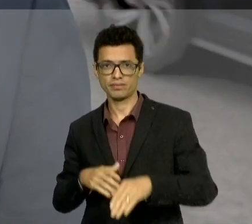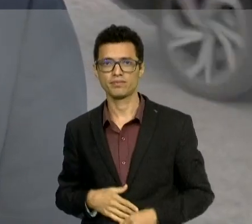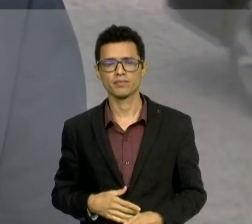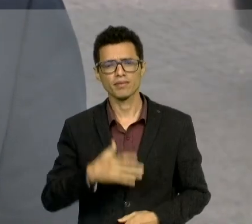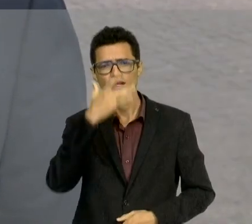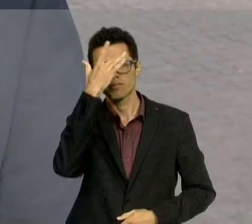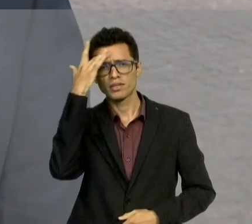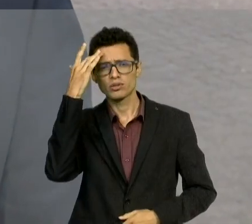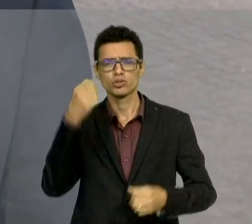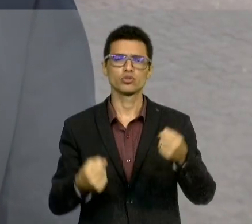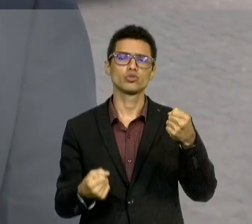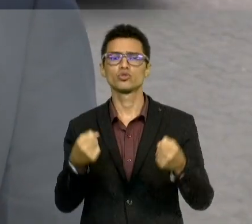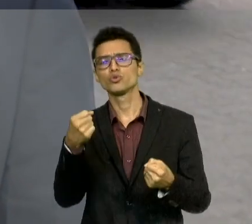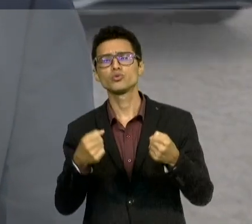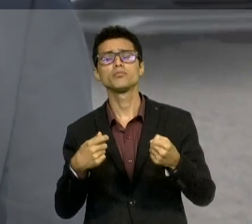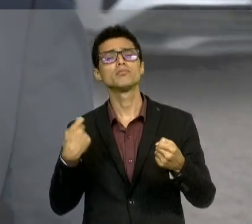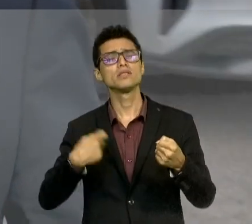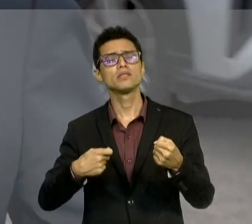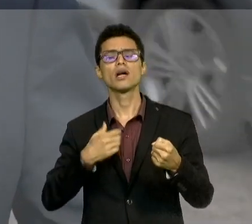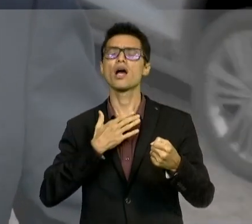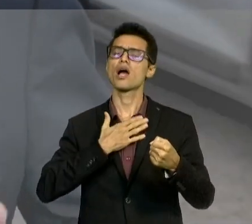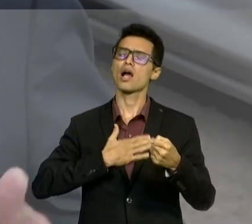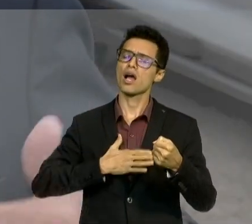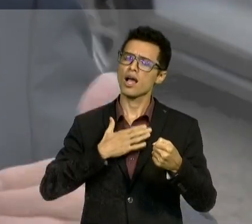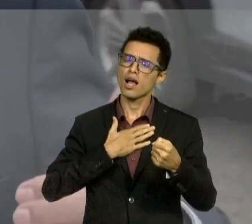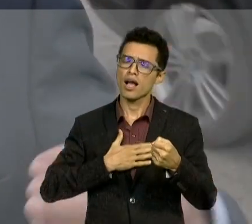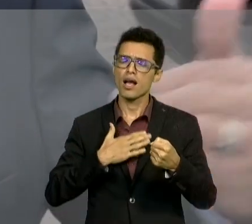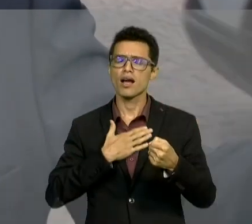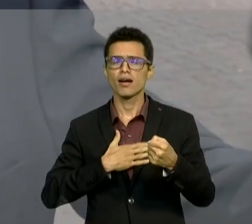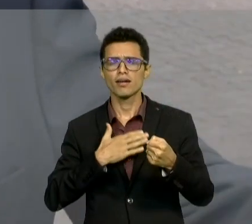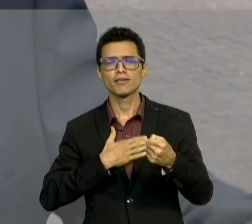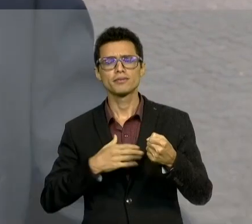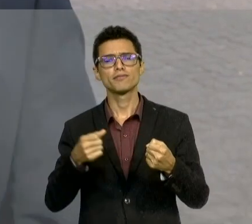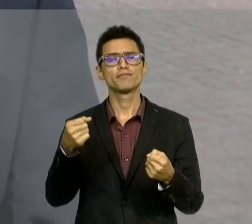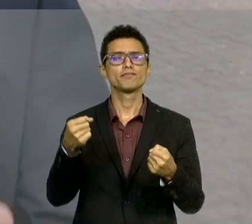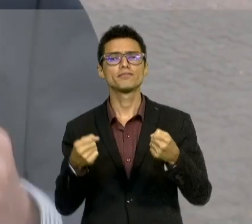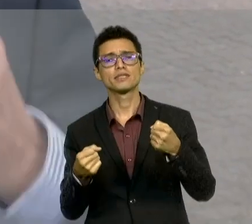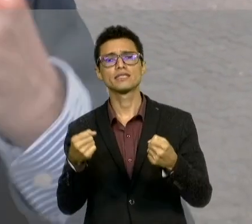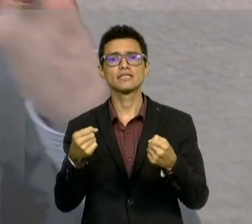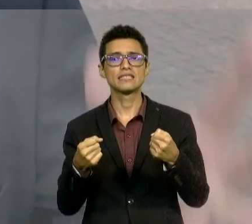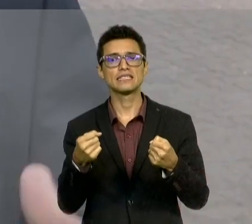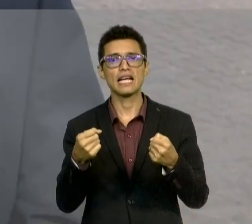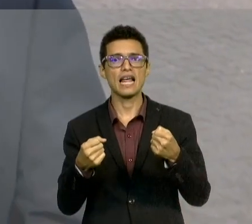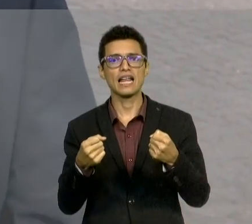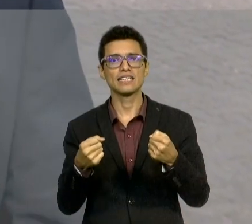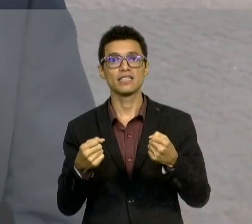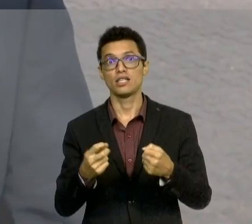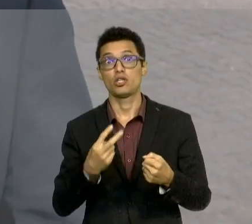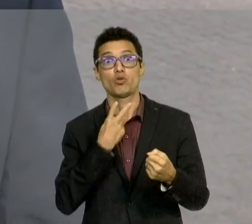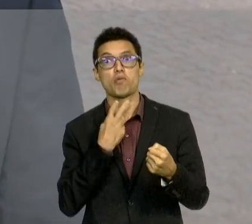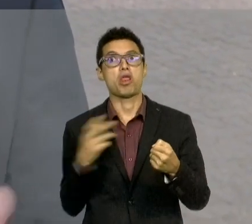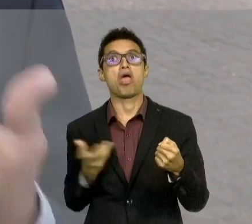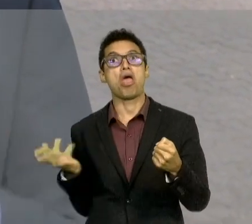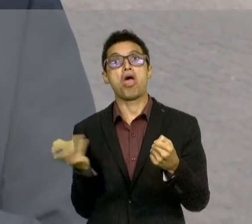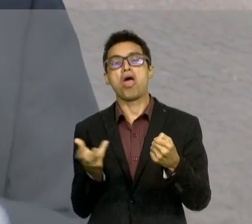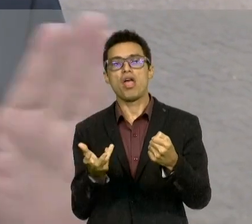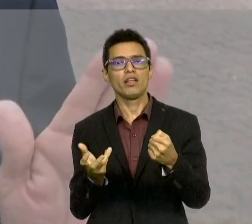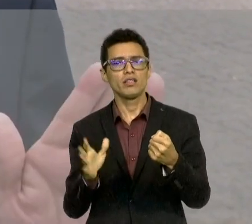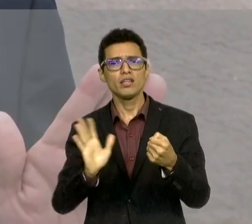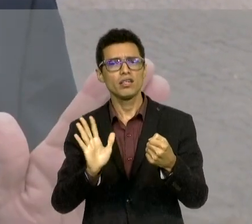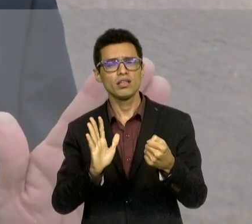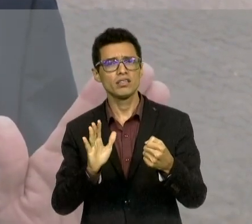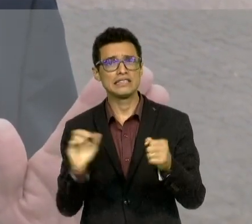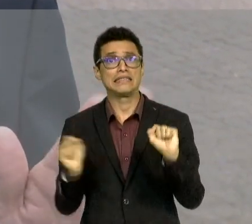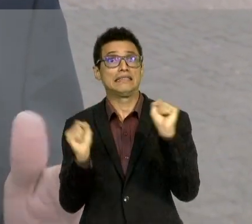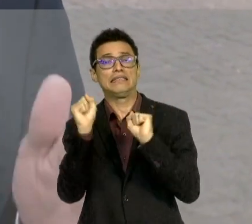calma, serena, né? Ela não pode querer estar apressada. Então, o